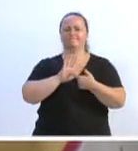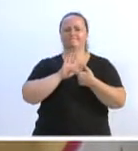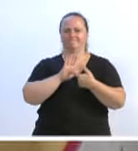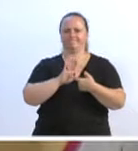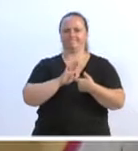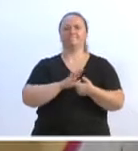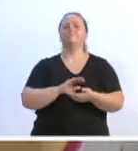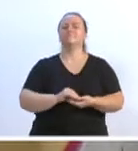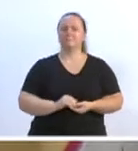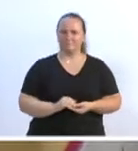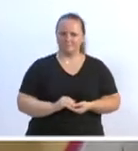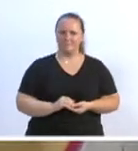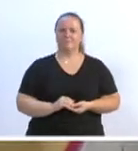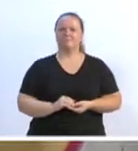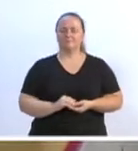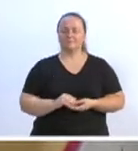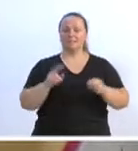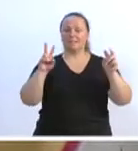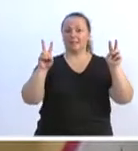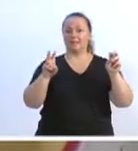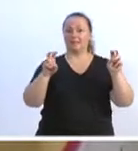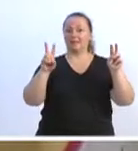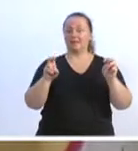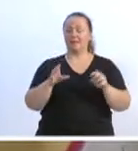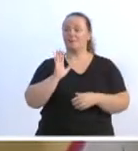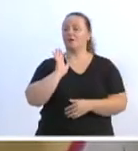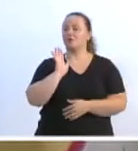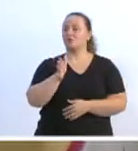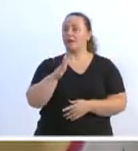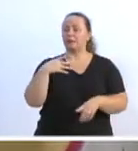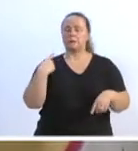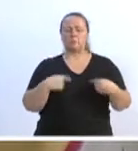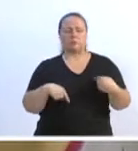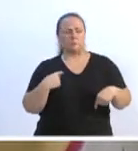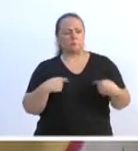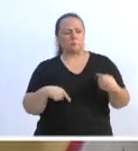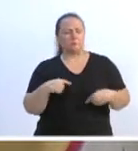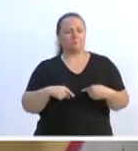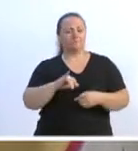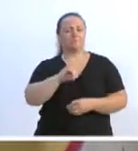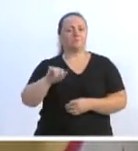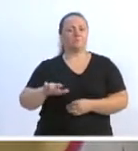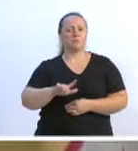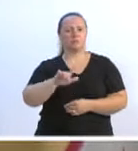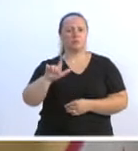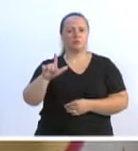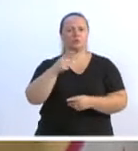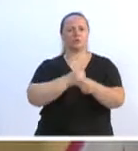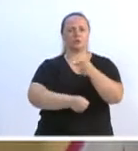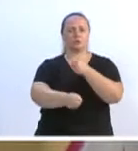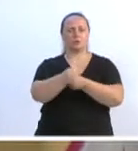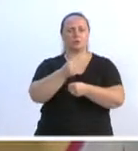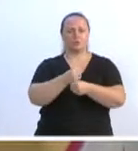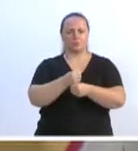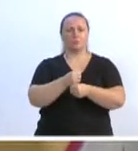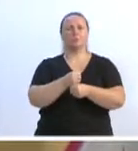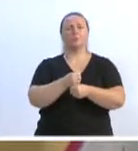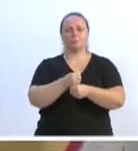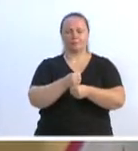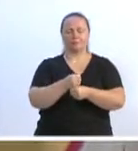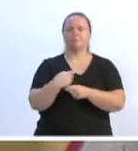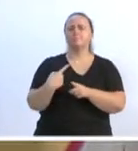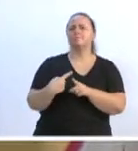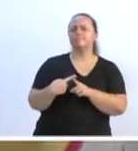muito debatido no mês de julho do ano passado quando uma grande